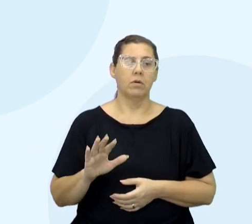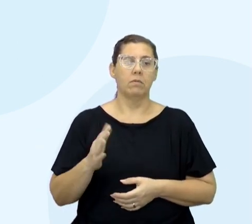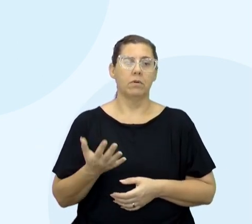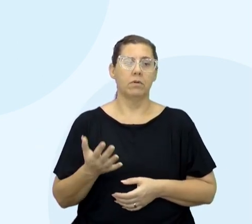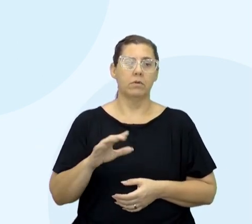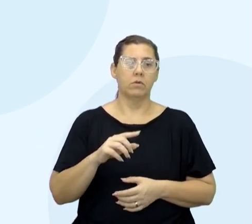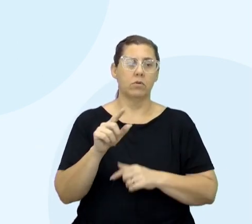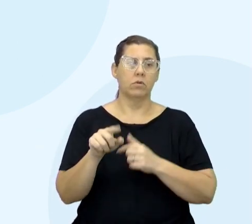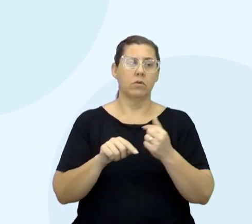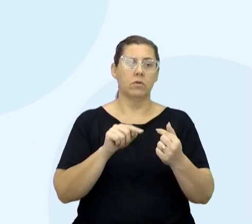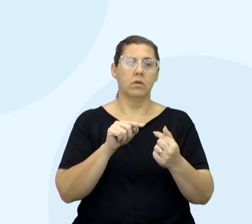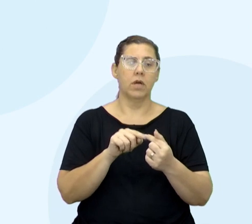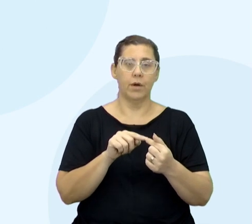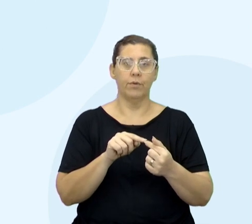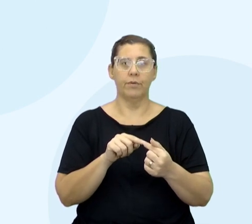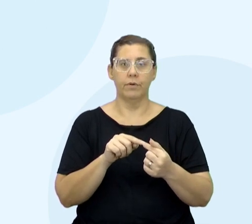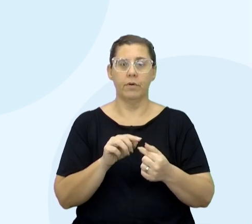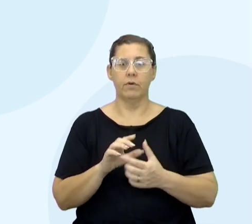nossa meta.